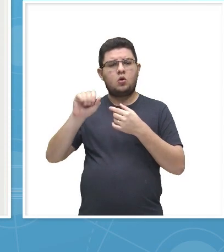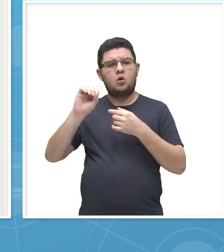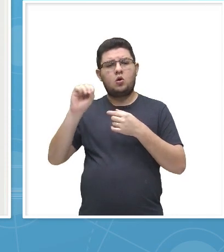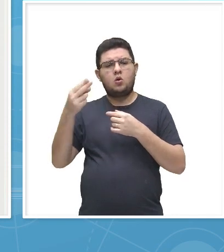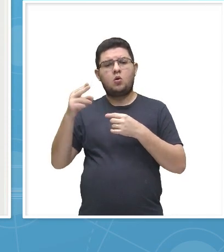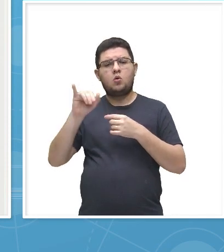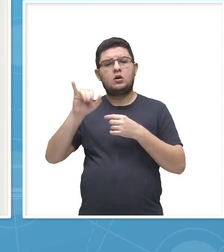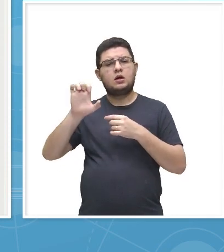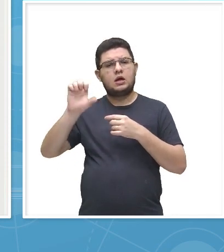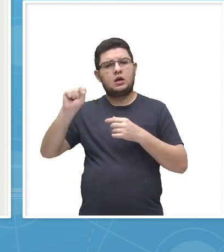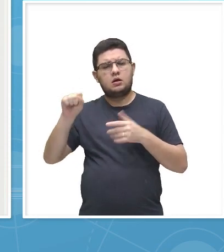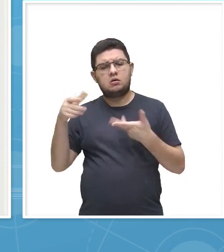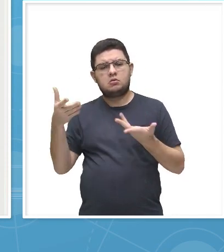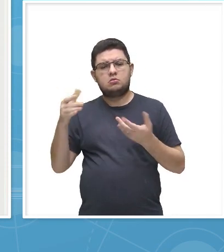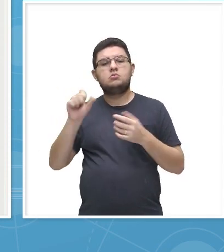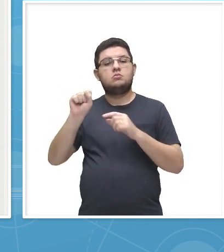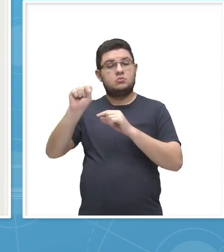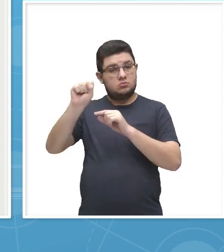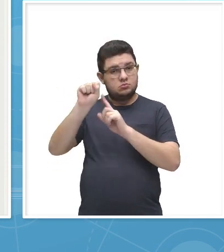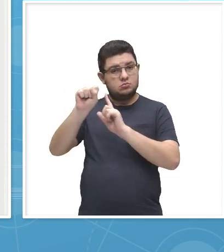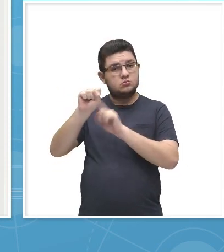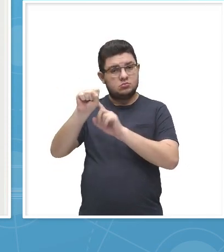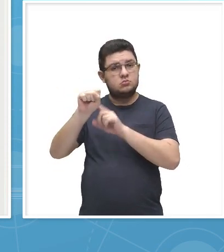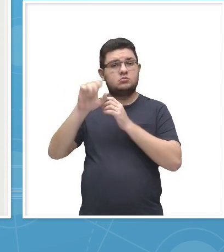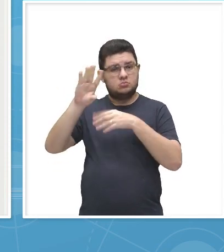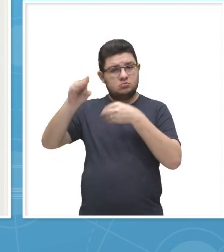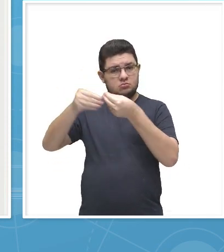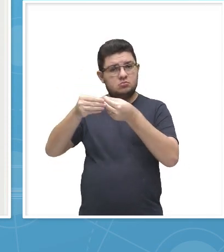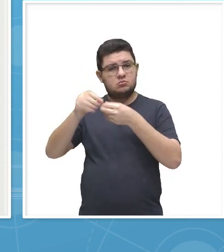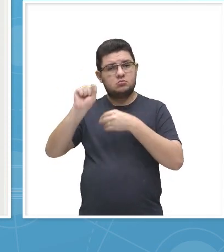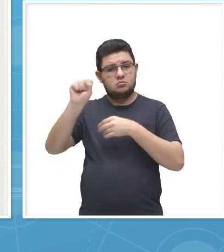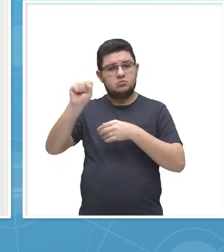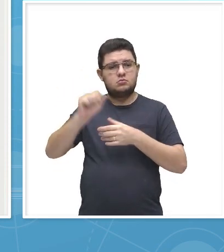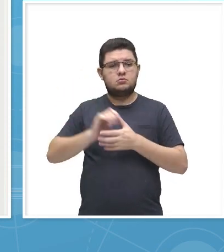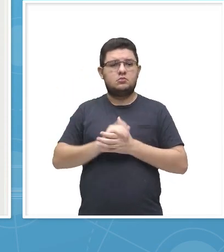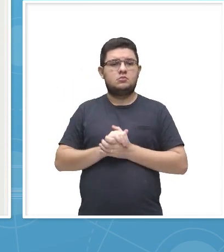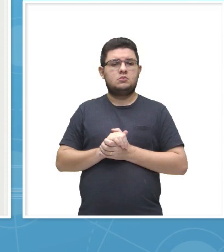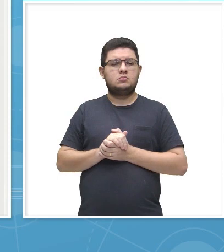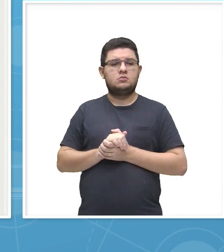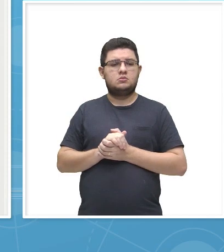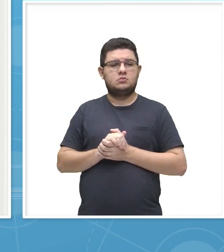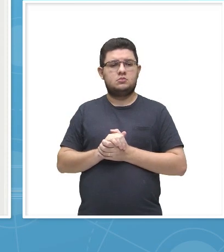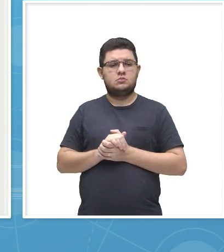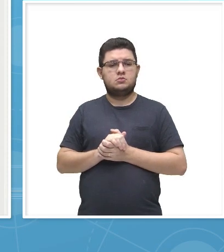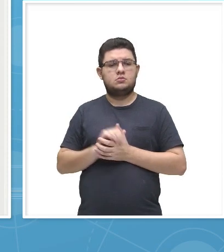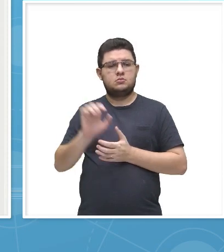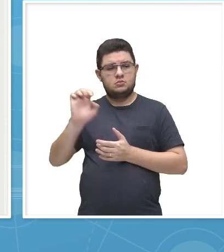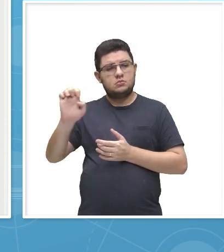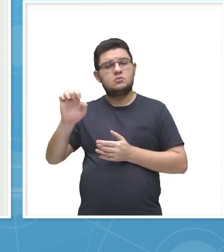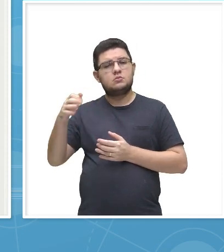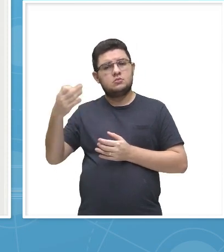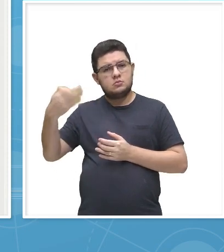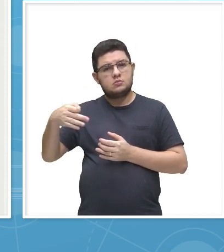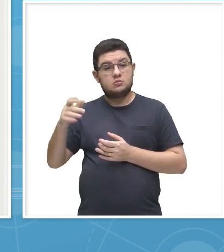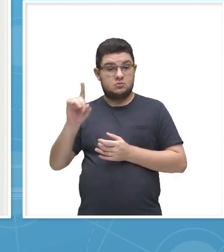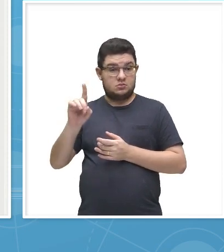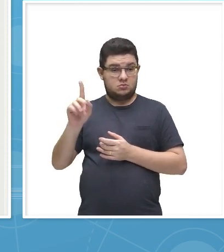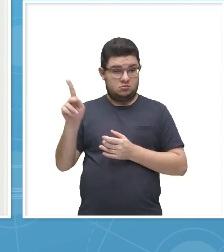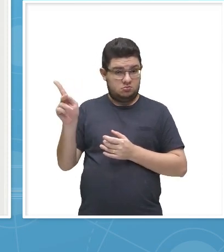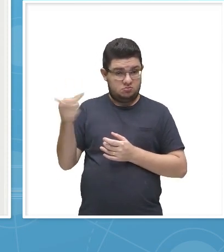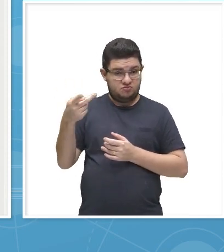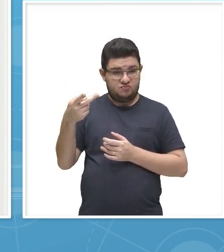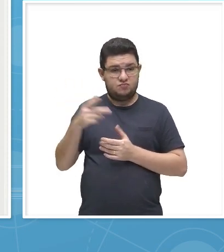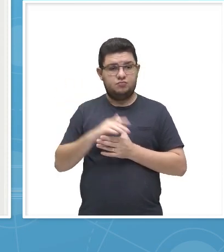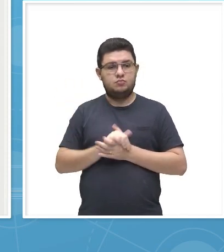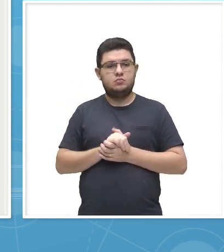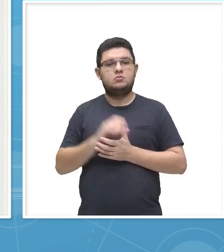Words com s lá no final acertou então a letra é Tá ok ó work e a letra de já tá fora letras e tá